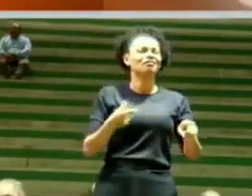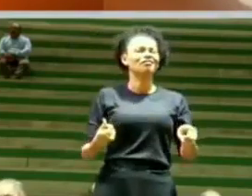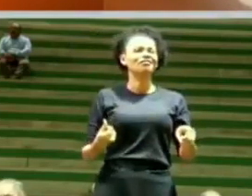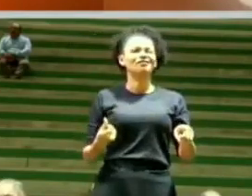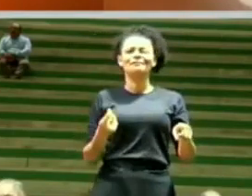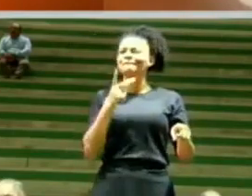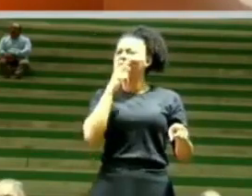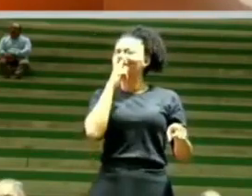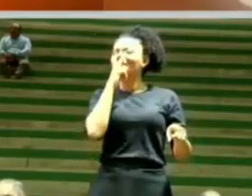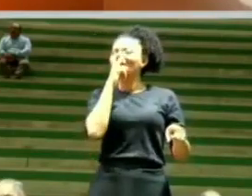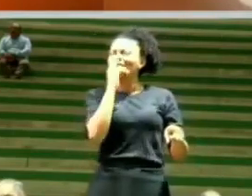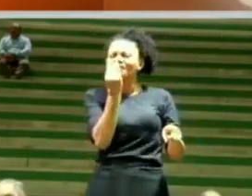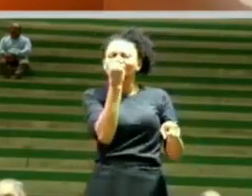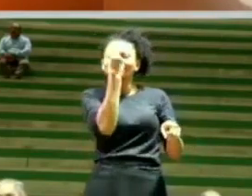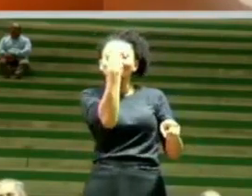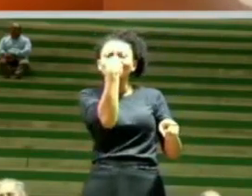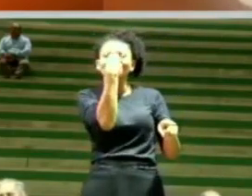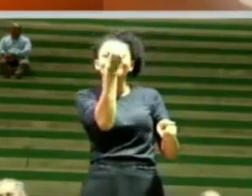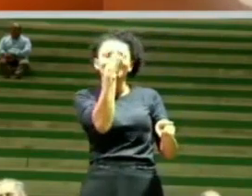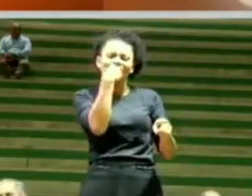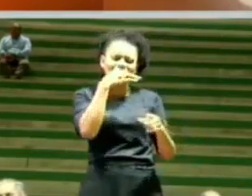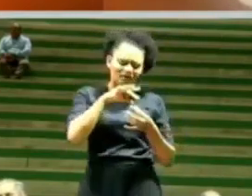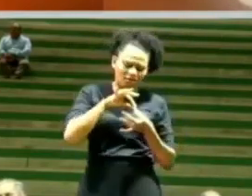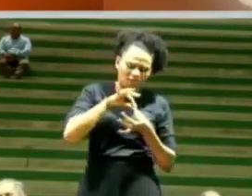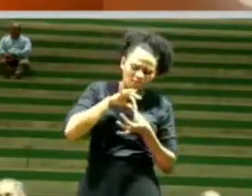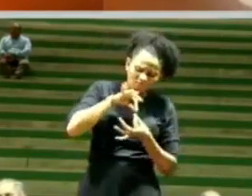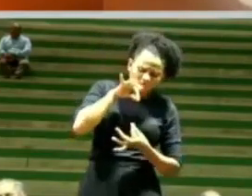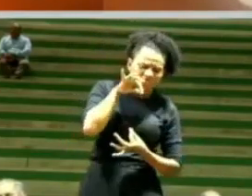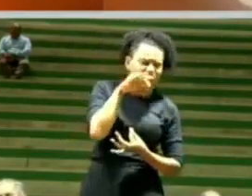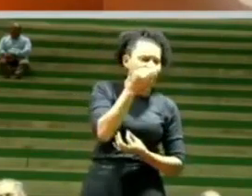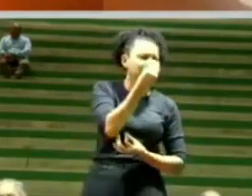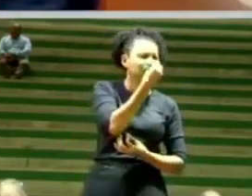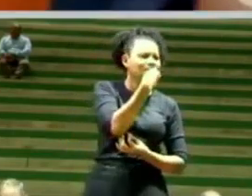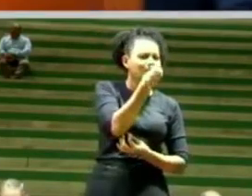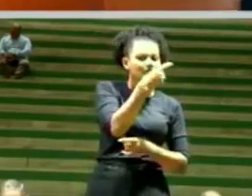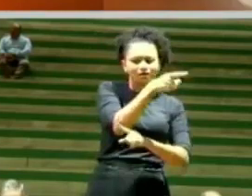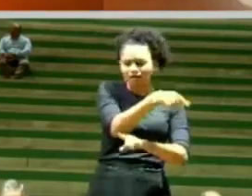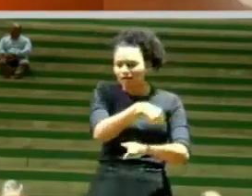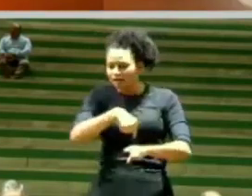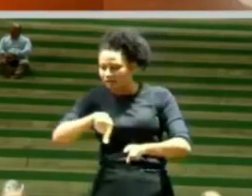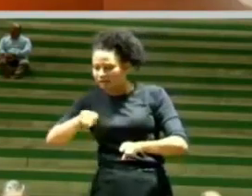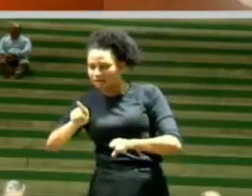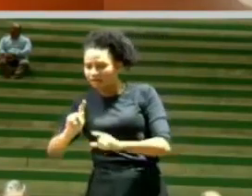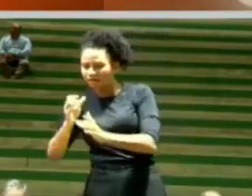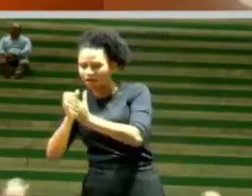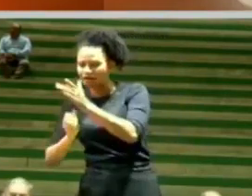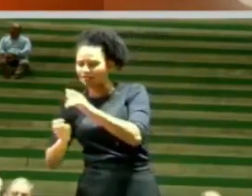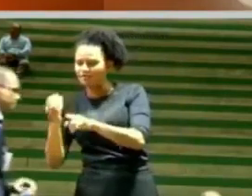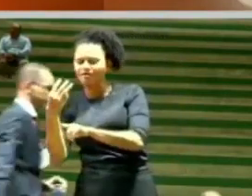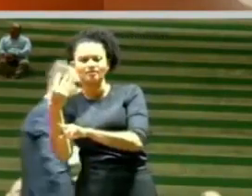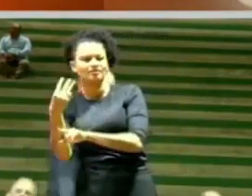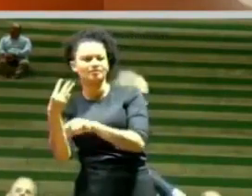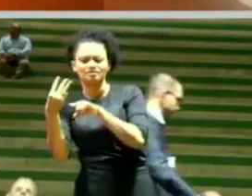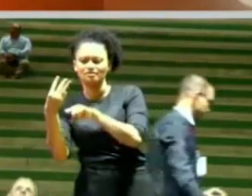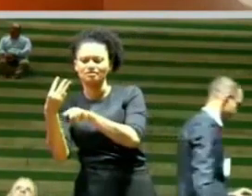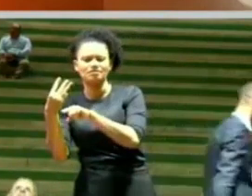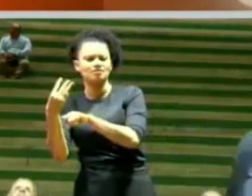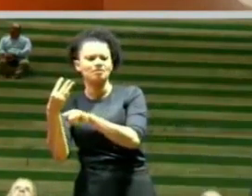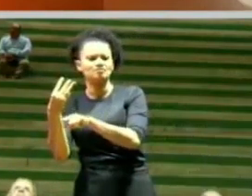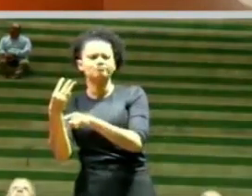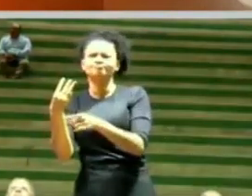uma espécie de vale espiritual. Agora, no capítulo 3, ele